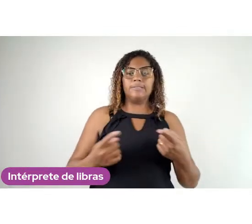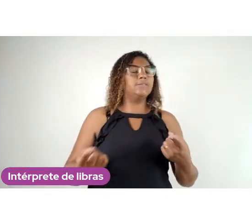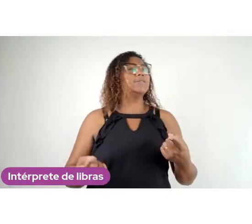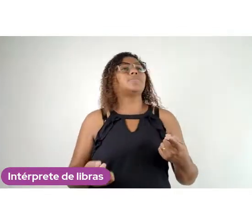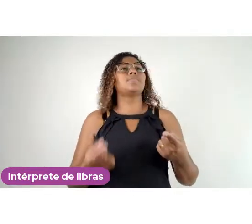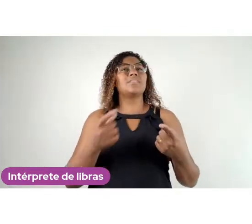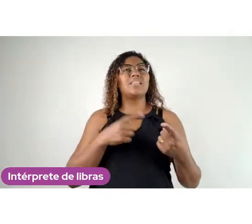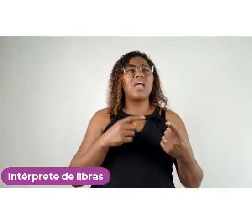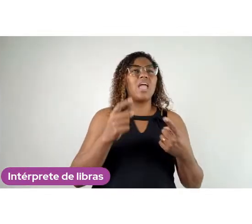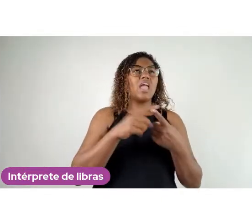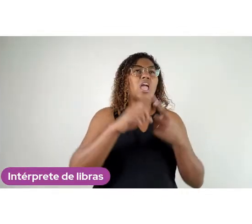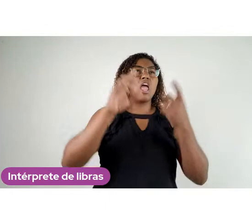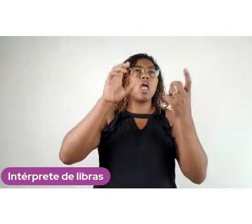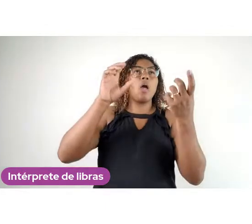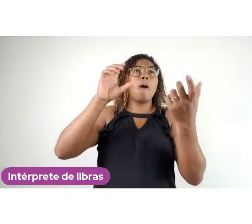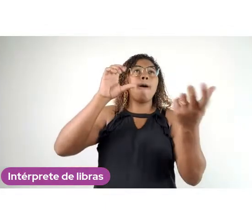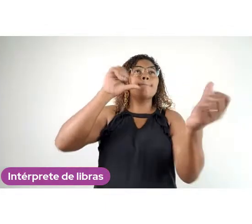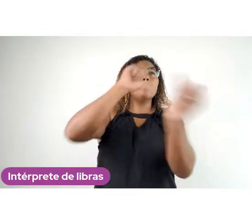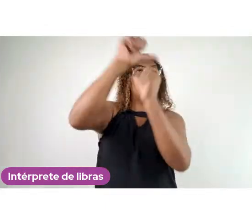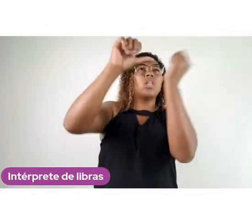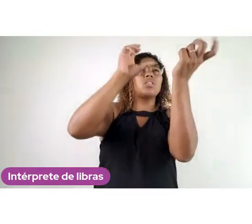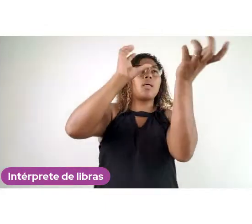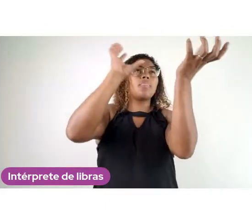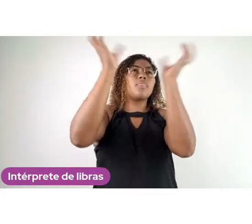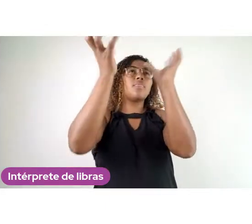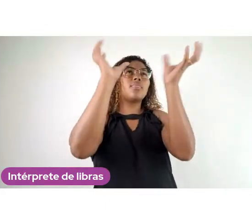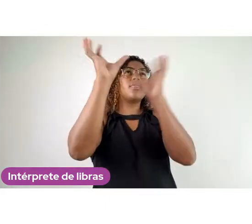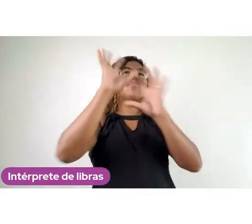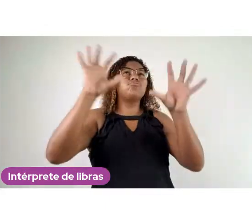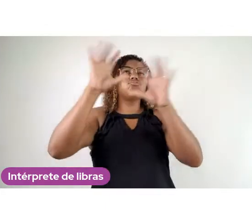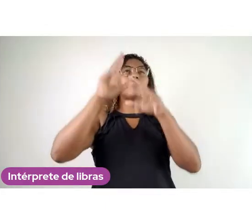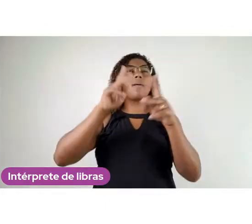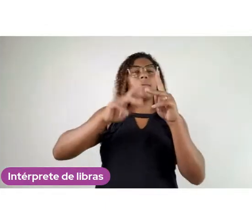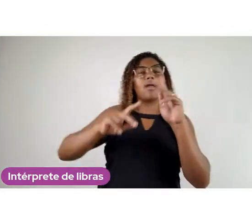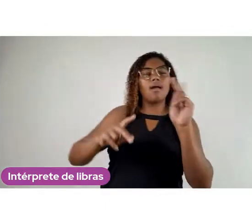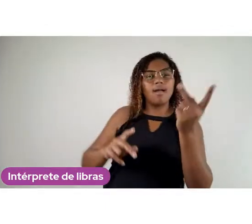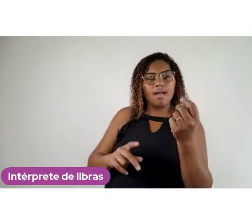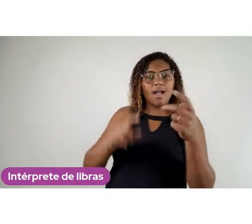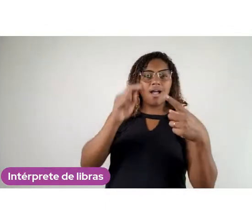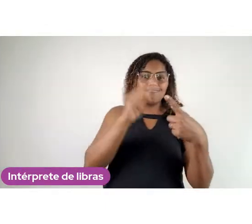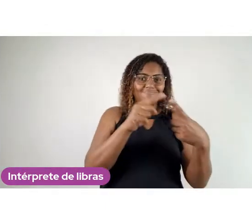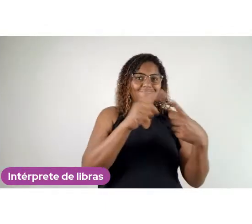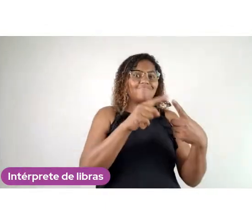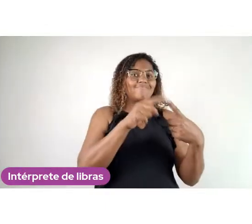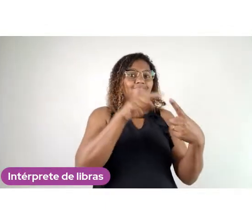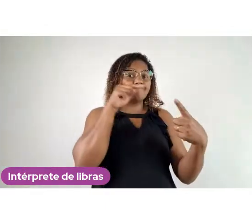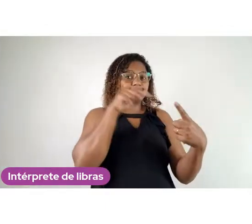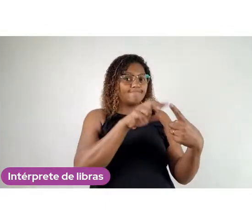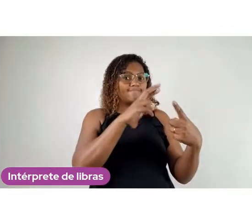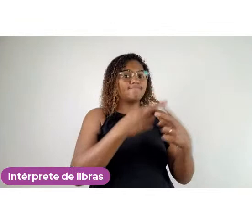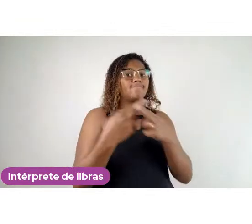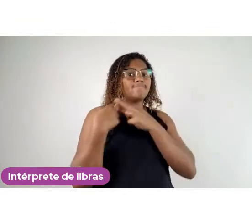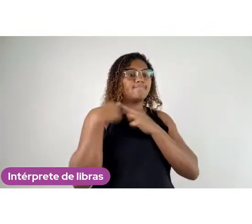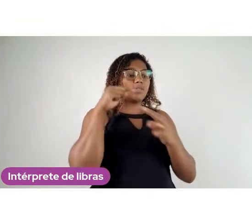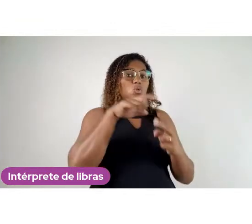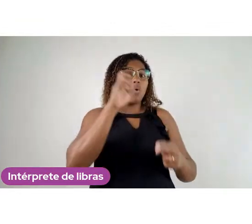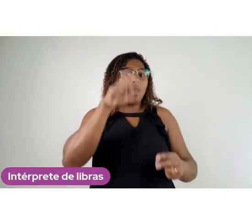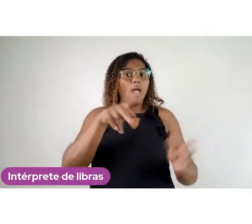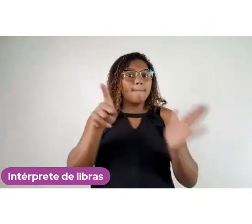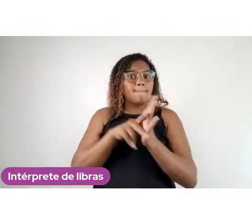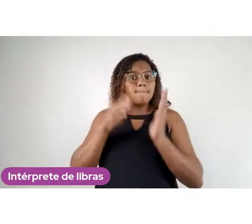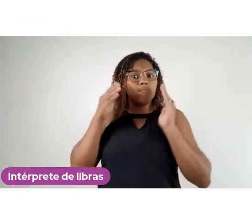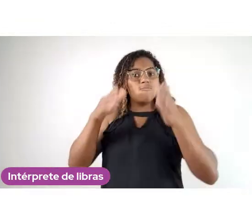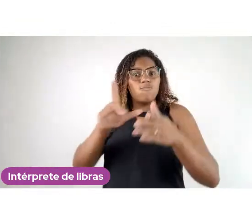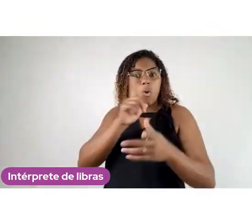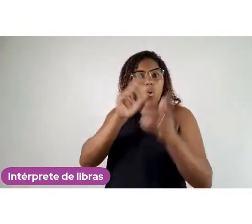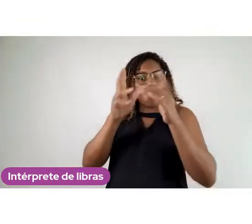tendências de mudança de temperatura, de mudança de pH, isso, gente, é para oceano e continente